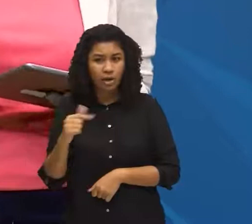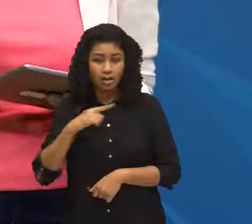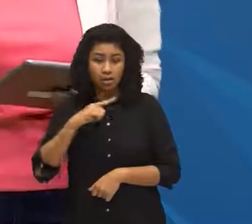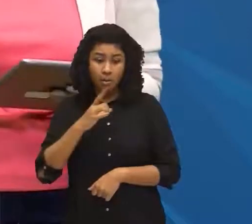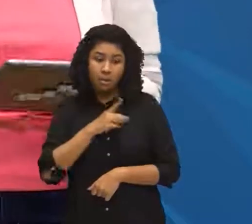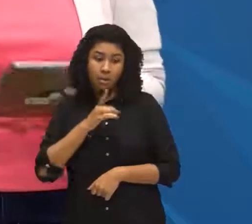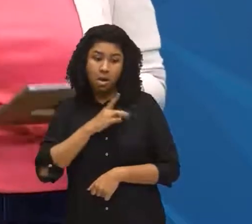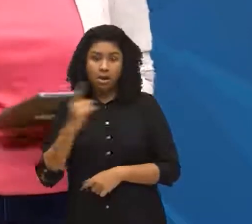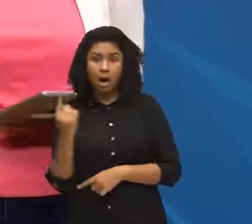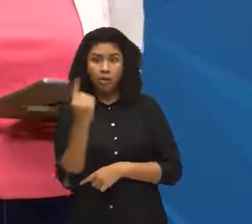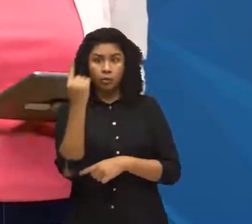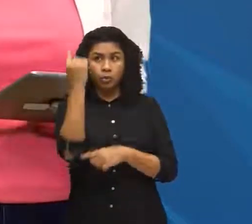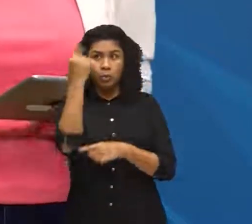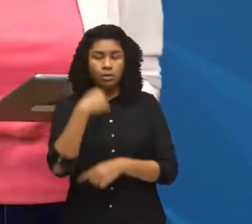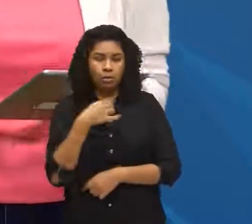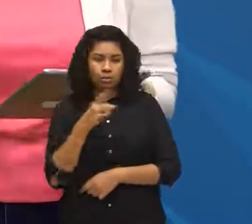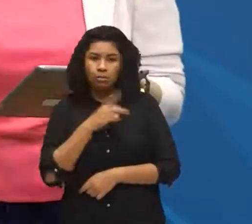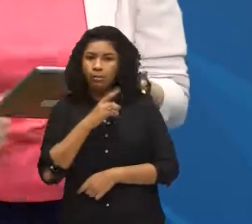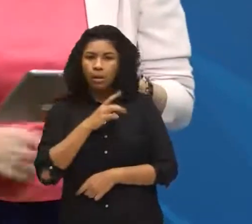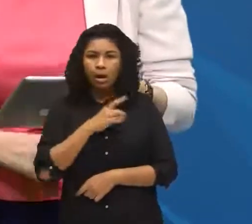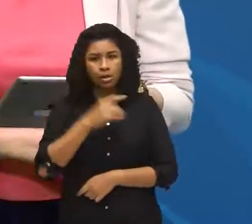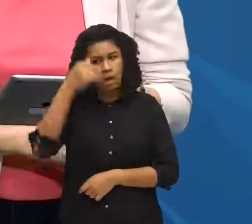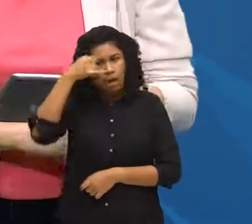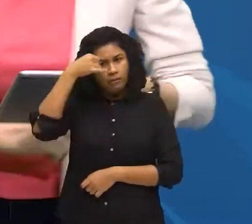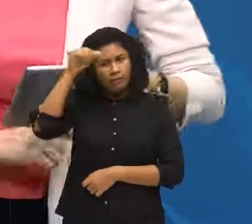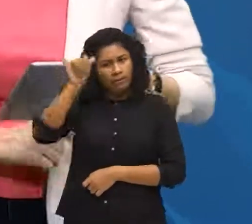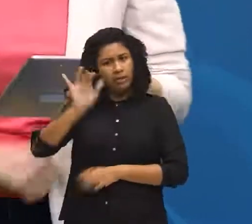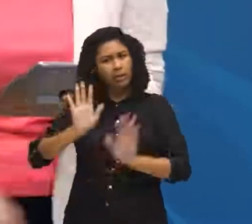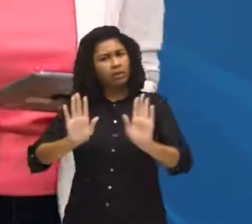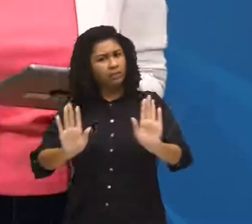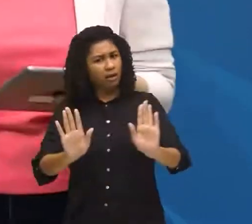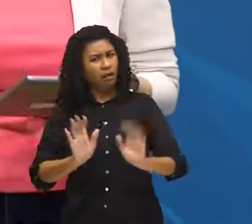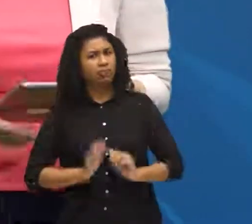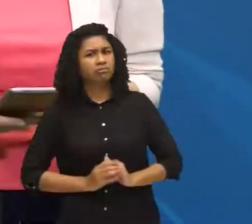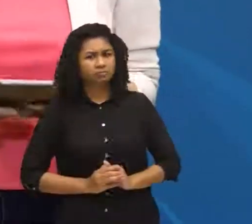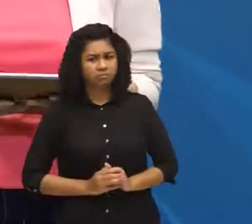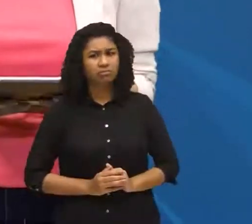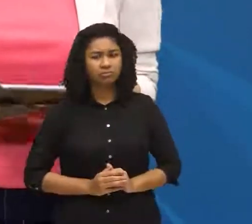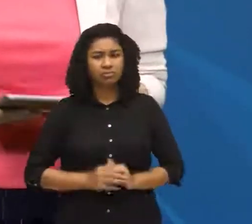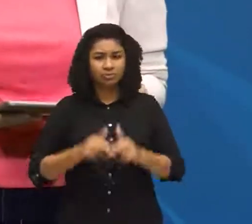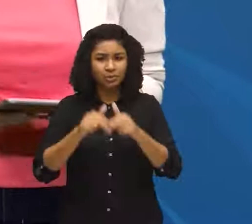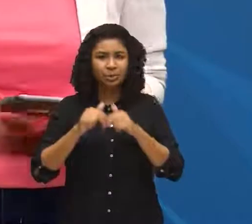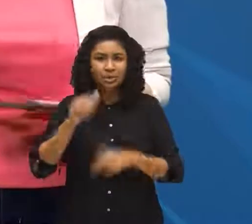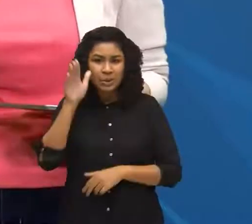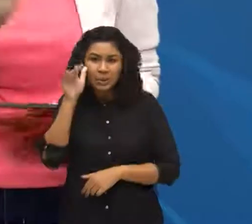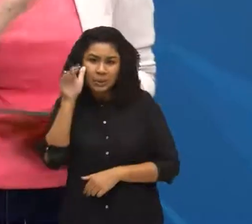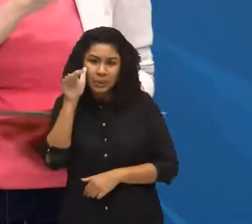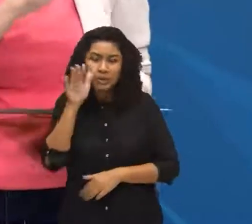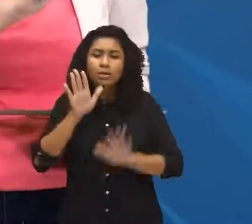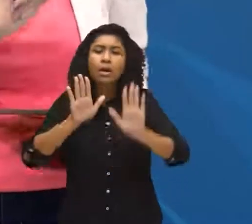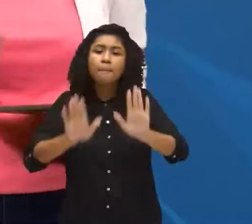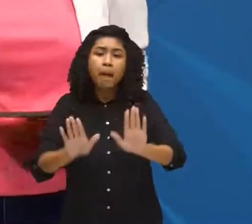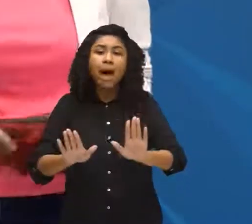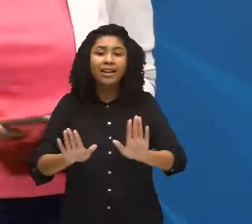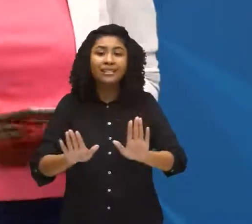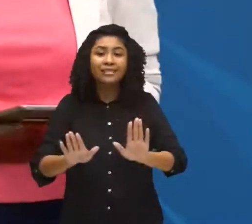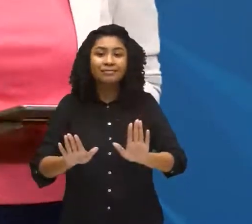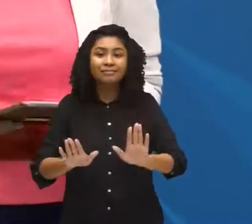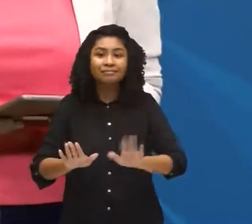bom? Muito alto, assim, eu prefiro evitar e assim, realmente é um fato curioso. Mas fiquem sabendo que essa notícia